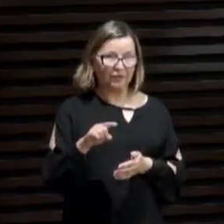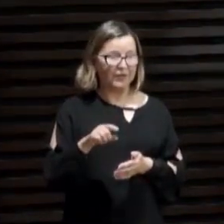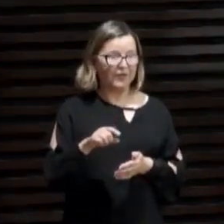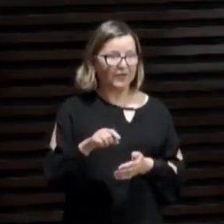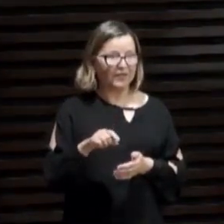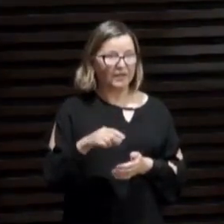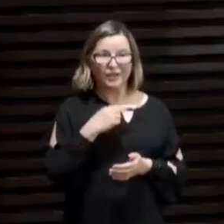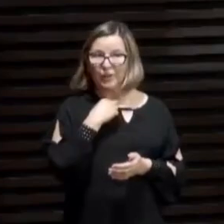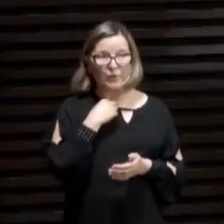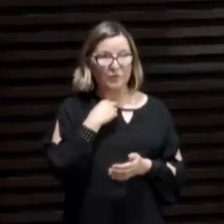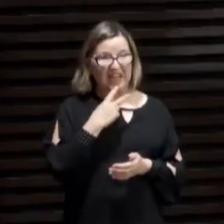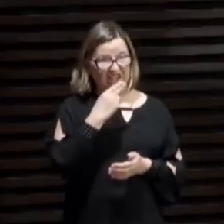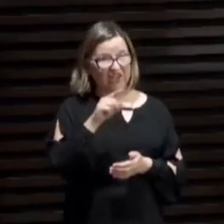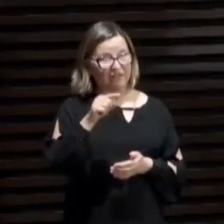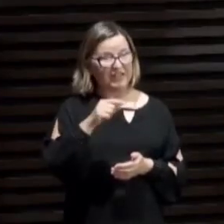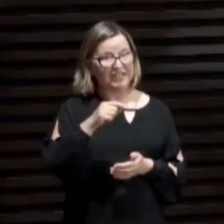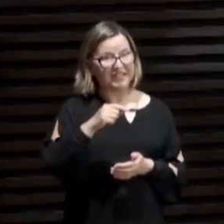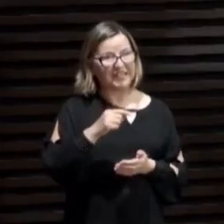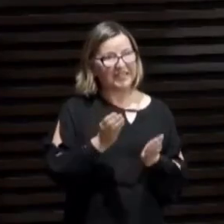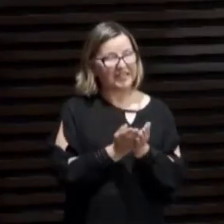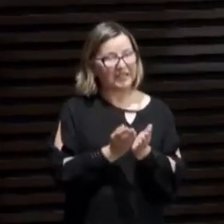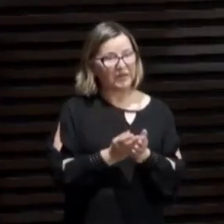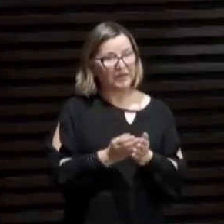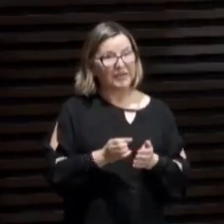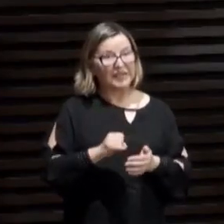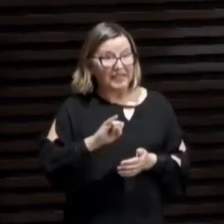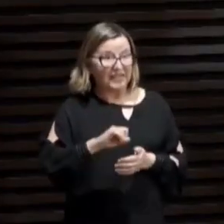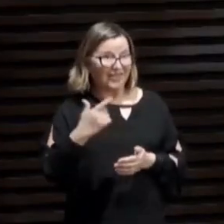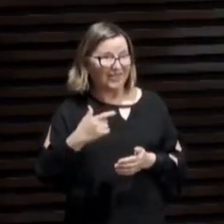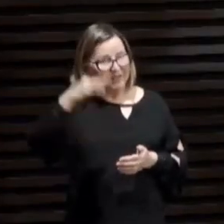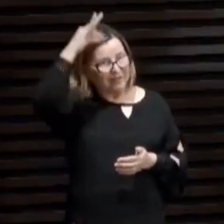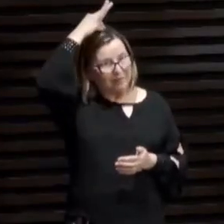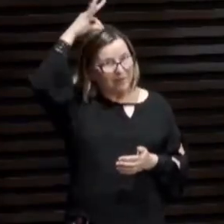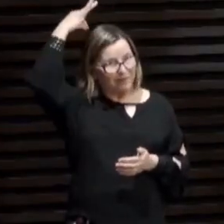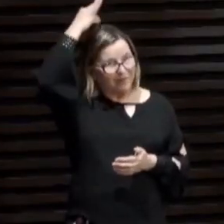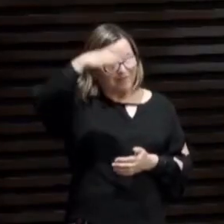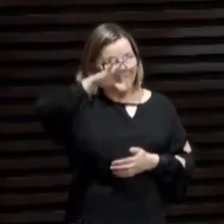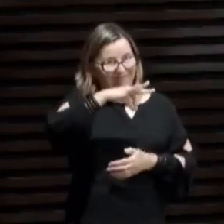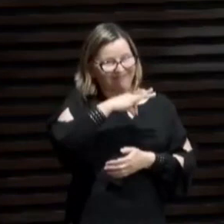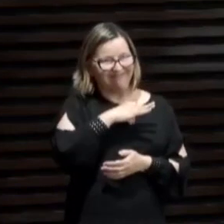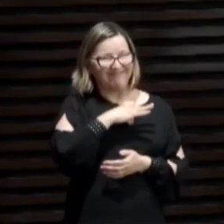cristão sem ter o Espírito Santo habitando em você.